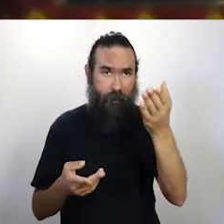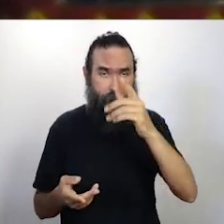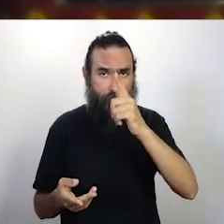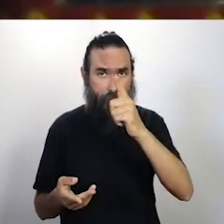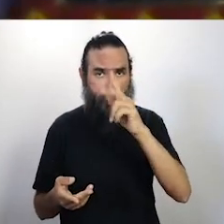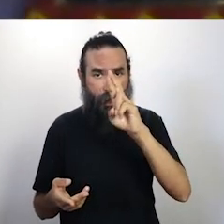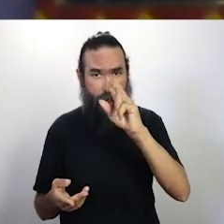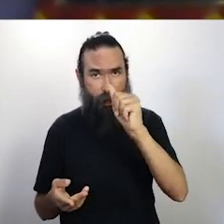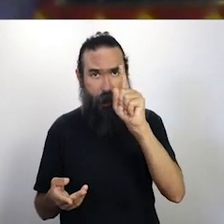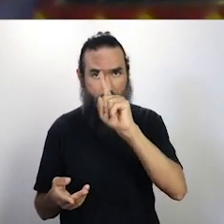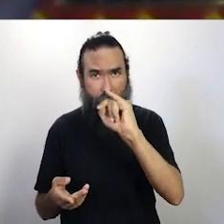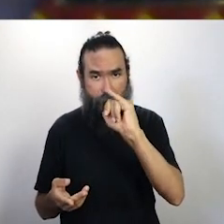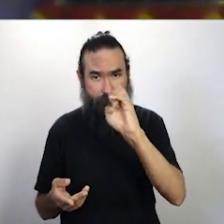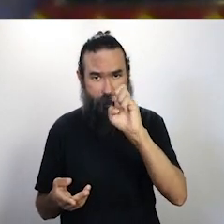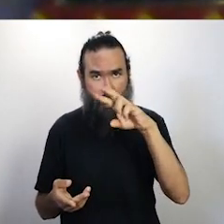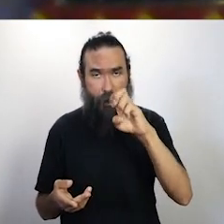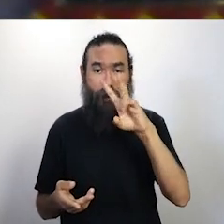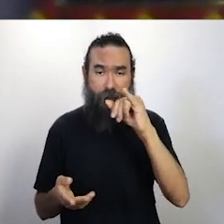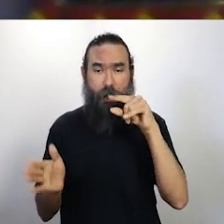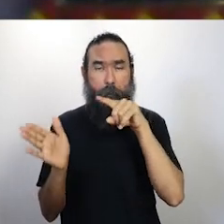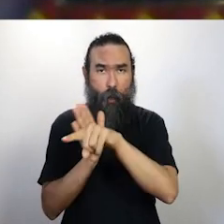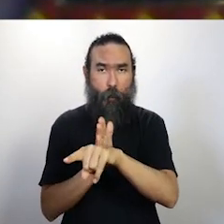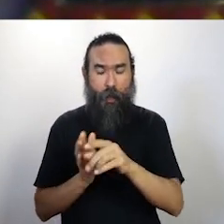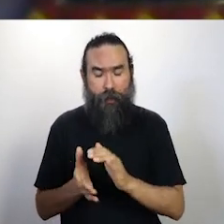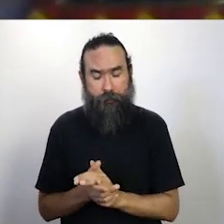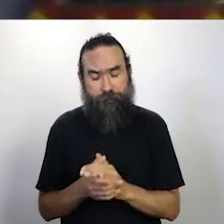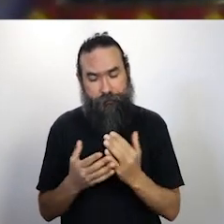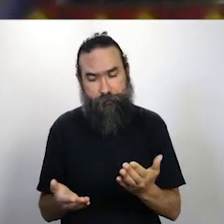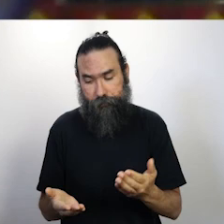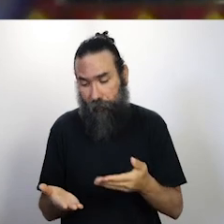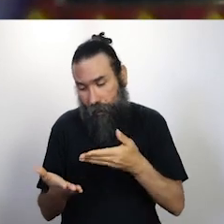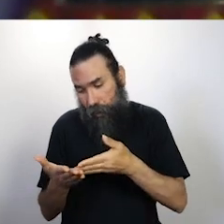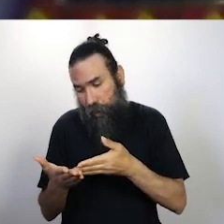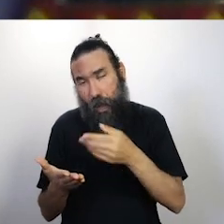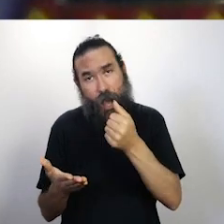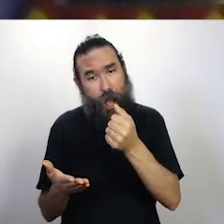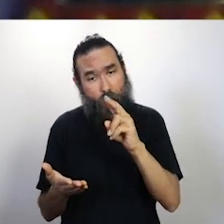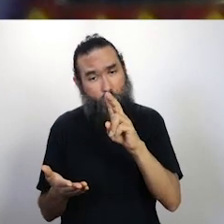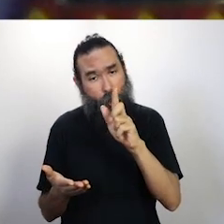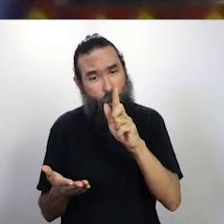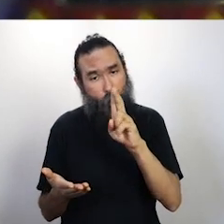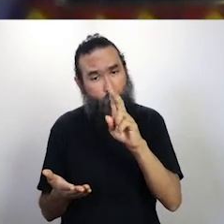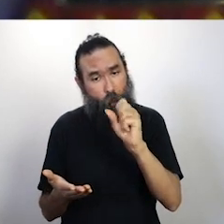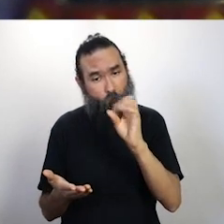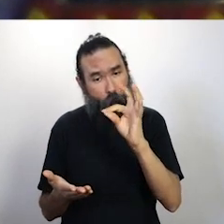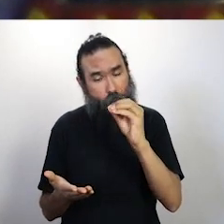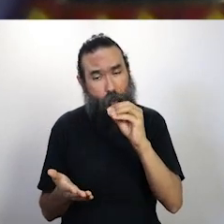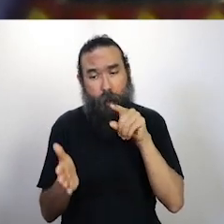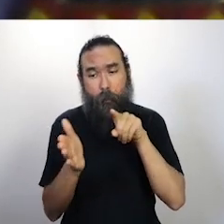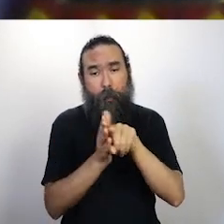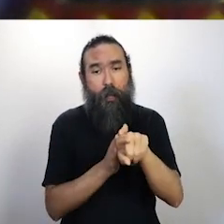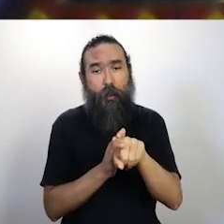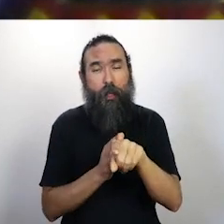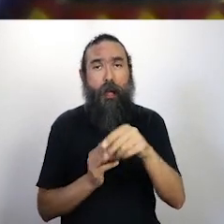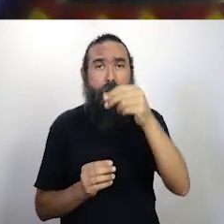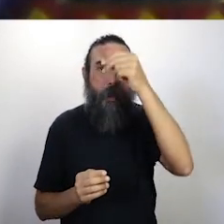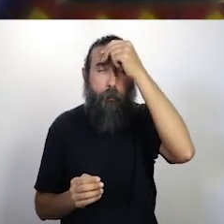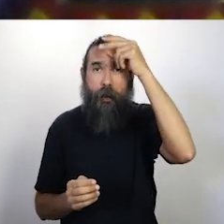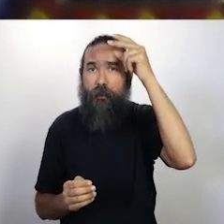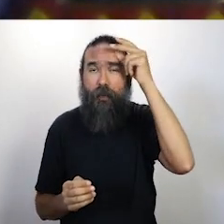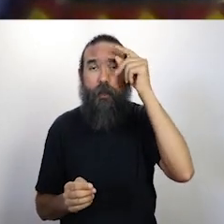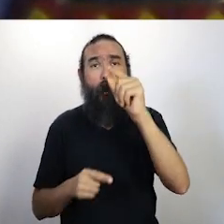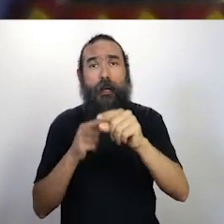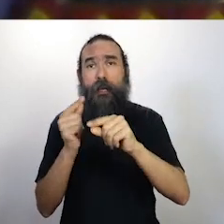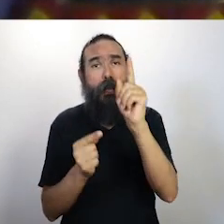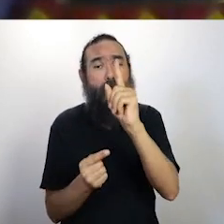fazer a pergunta também o Augusto Almeida pergunta prefeitos que não aplicam os recursos da lei não estão descumprindo uma lei